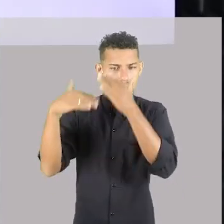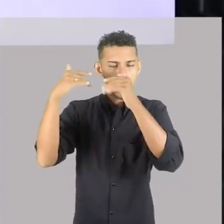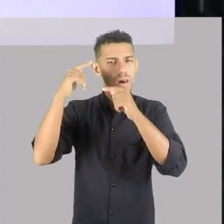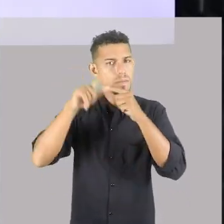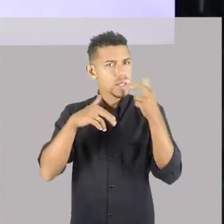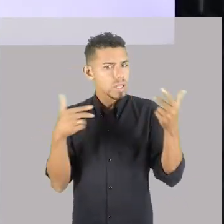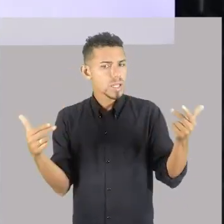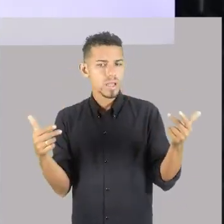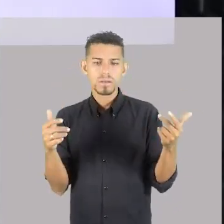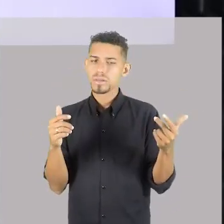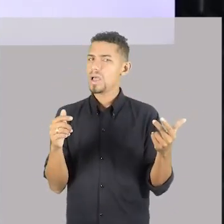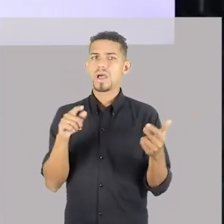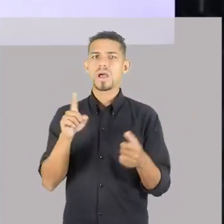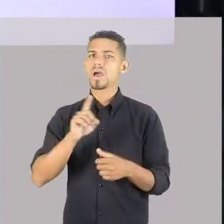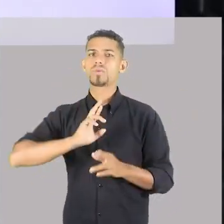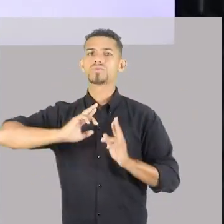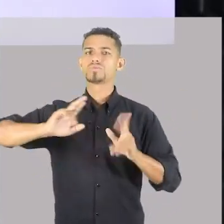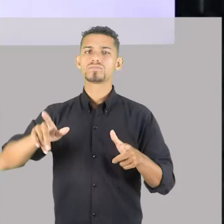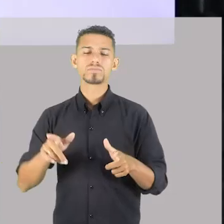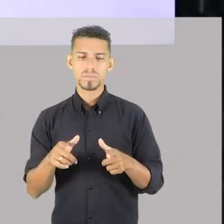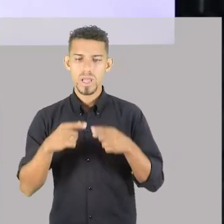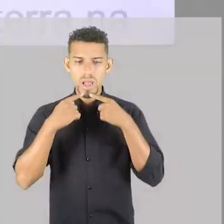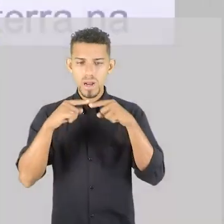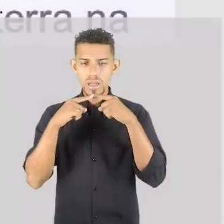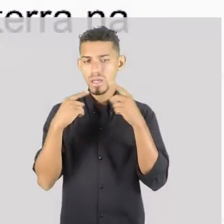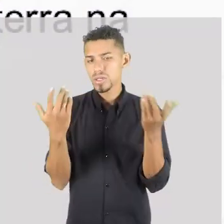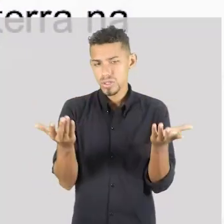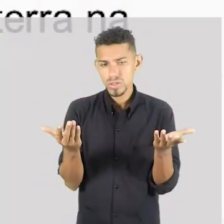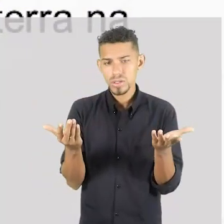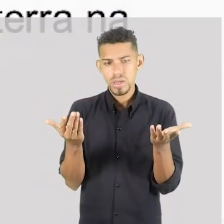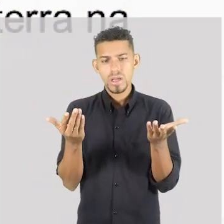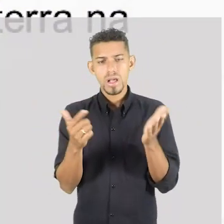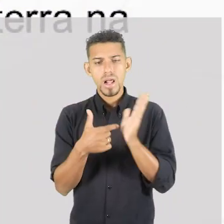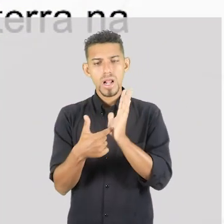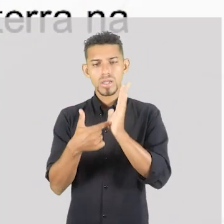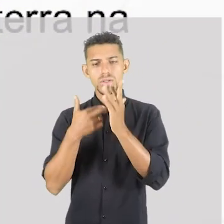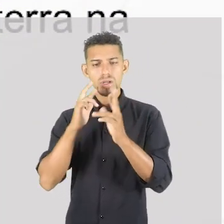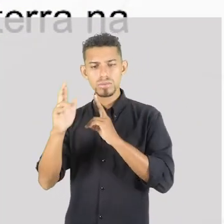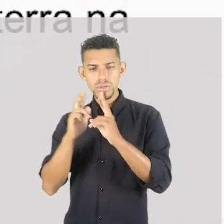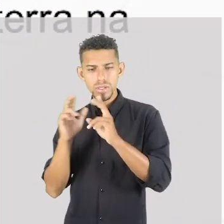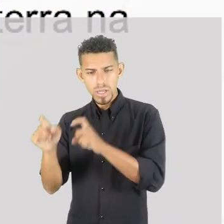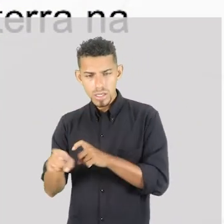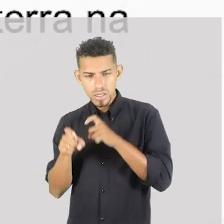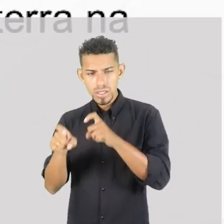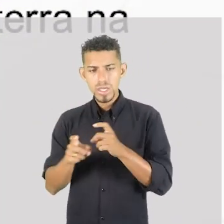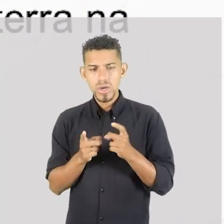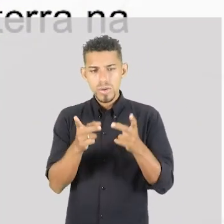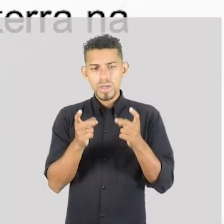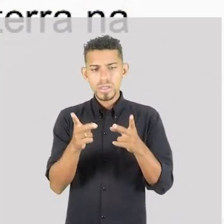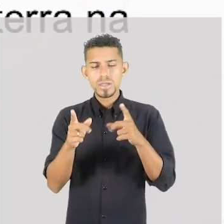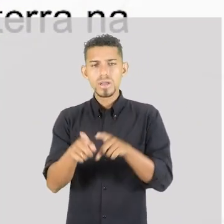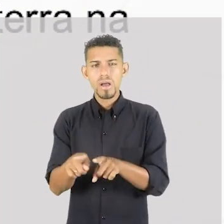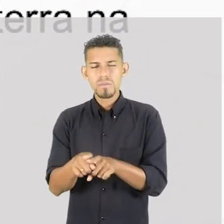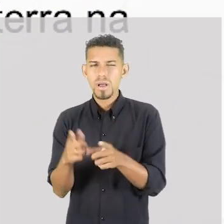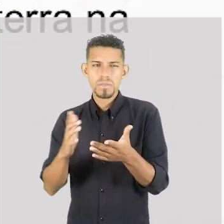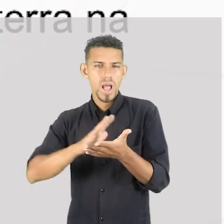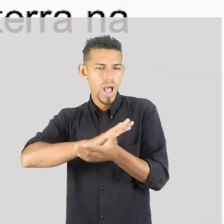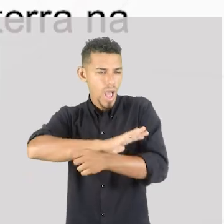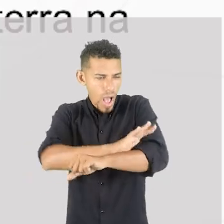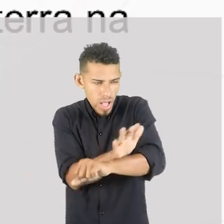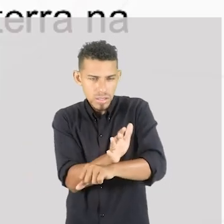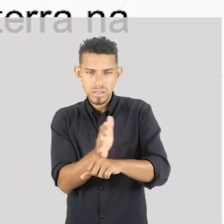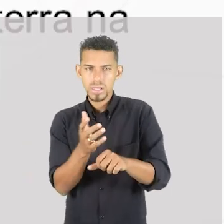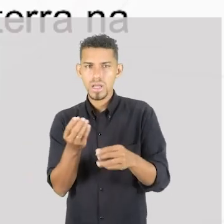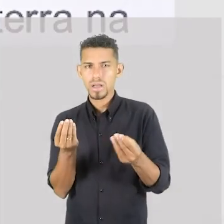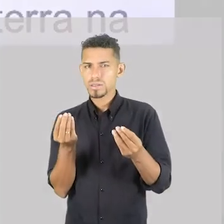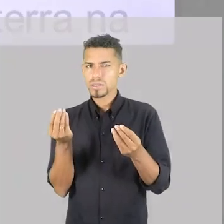ela critica essa prática, né? Relacionar o declínio da produção agrícola e comercial a questões raciais,